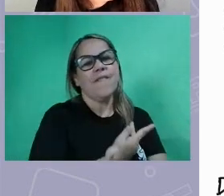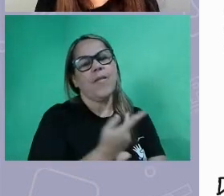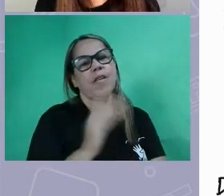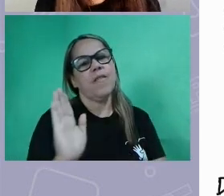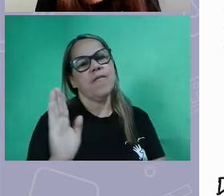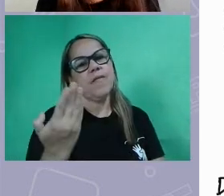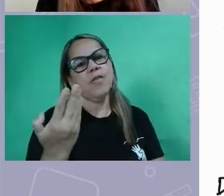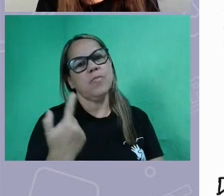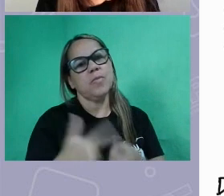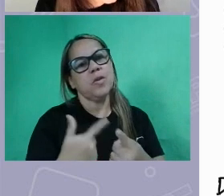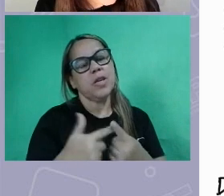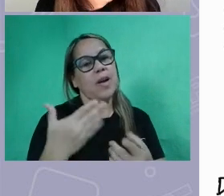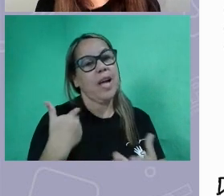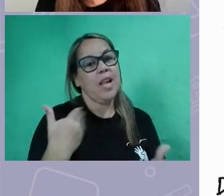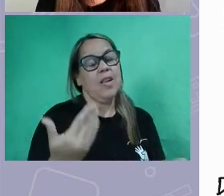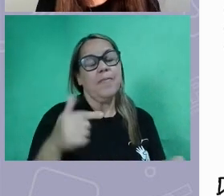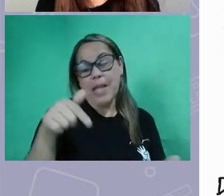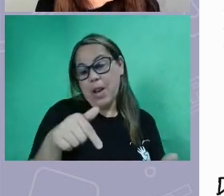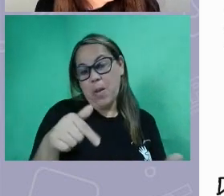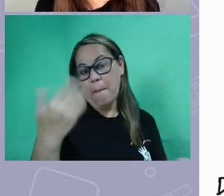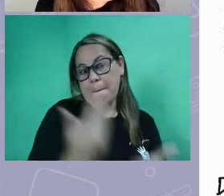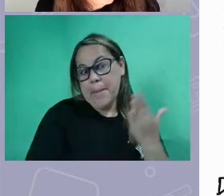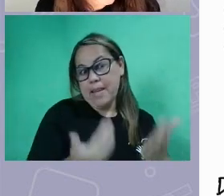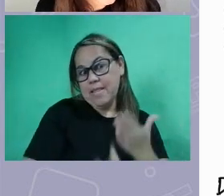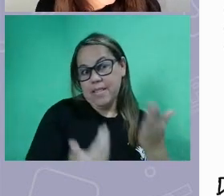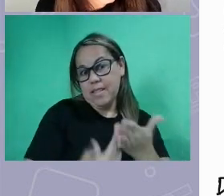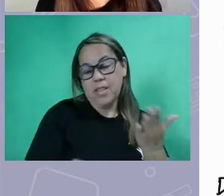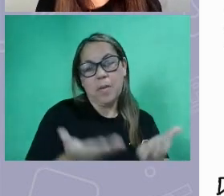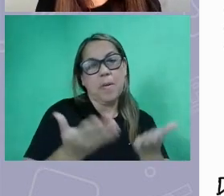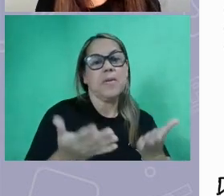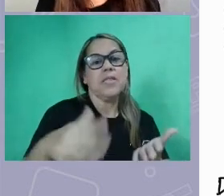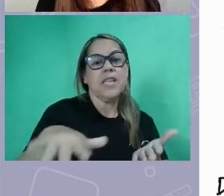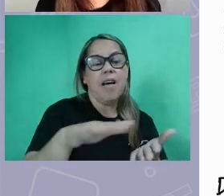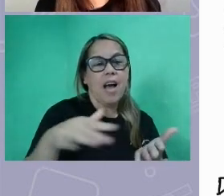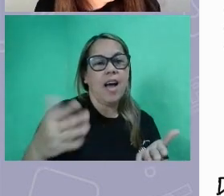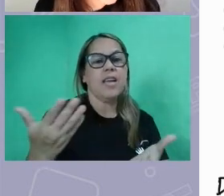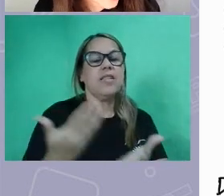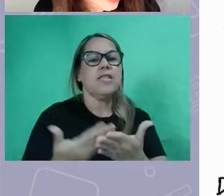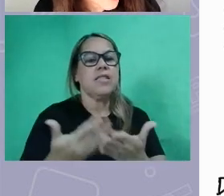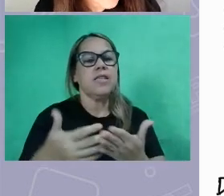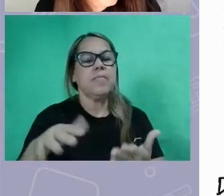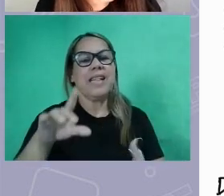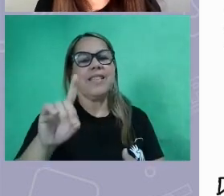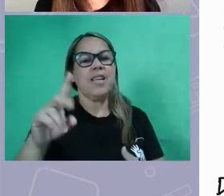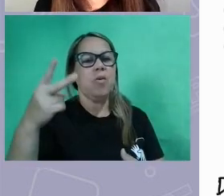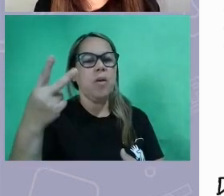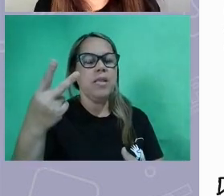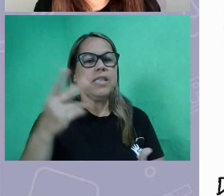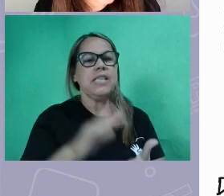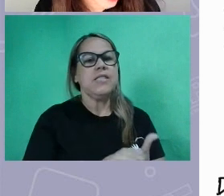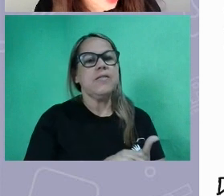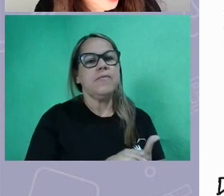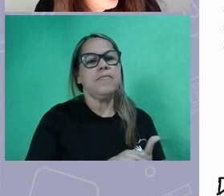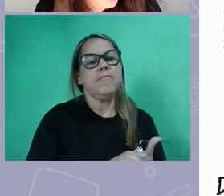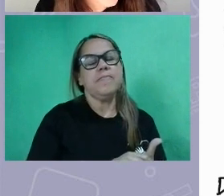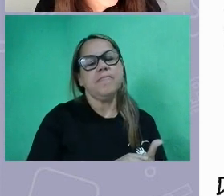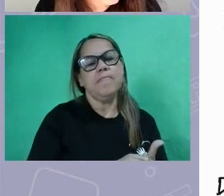à área que é proporcional à dimensão do animal o animal A tem maior dimensão portanto ele perde